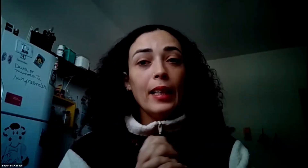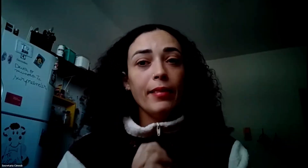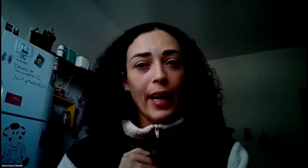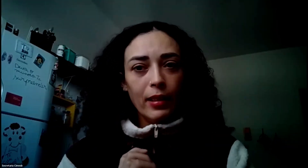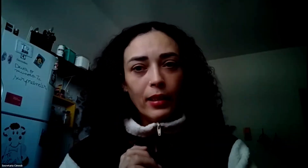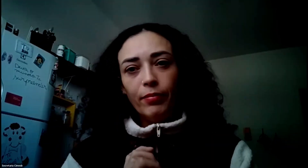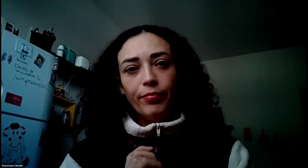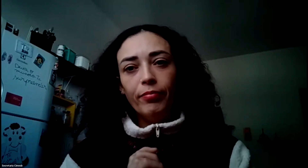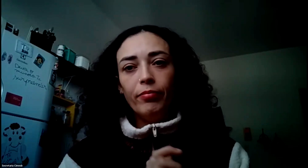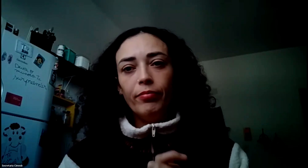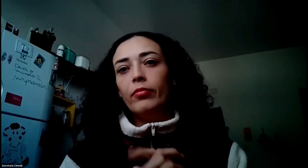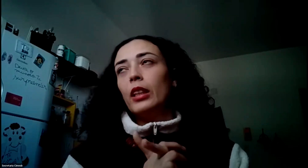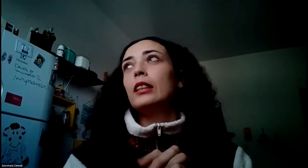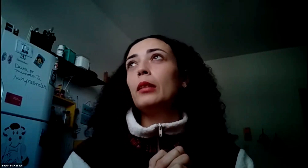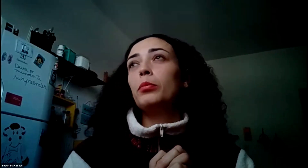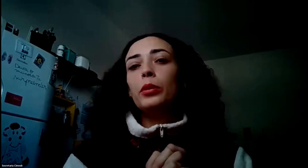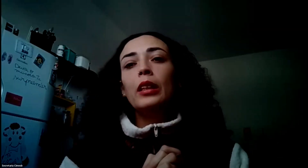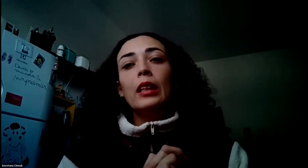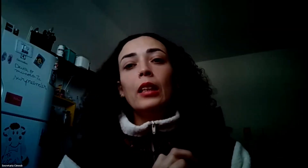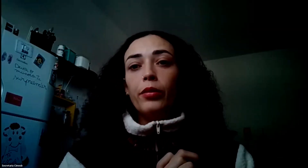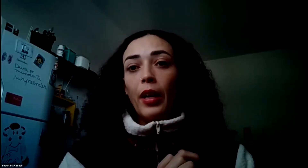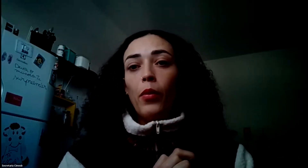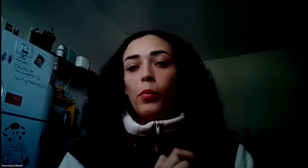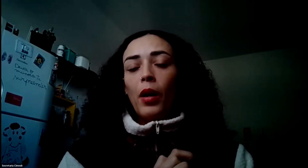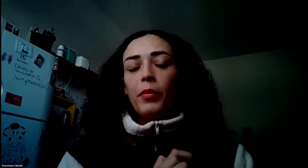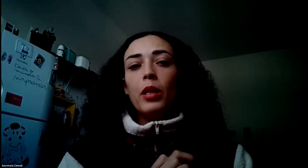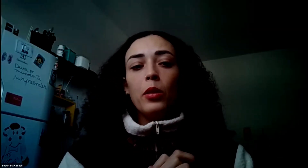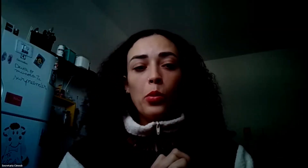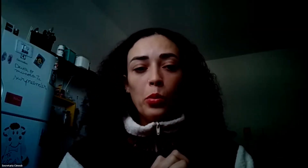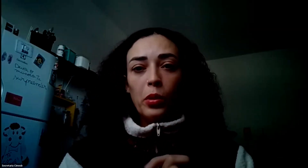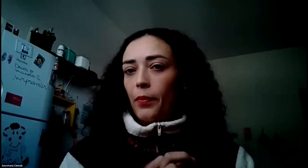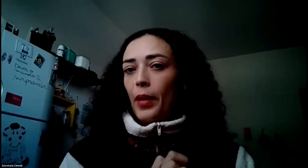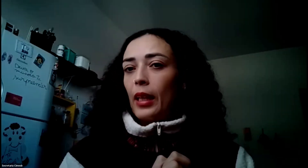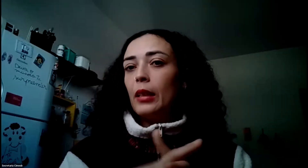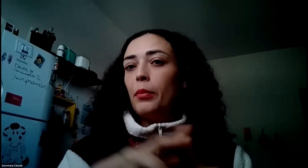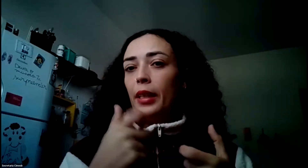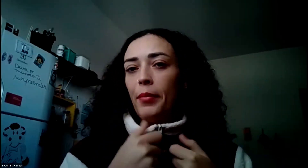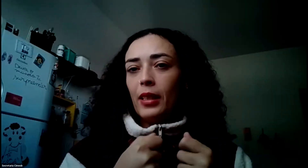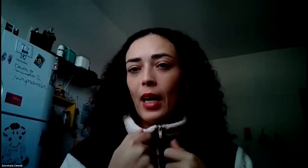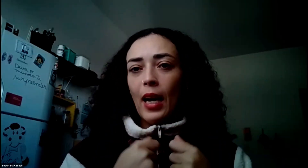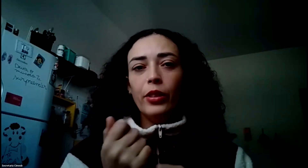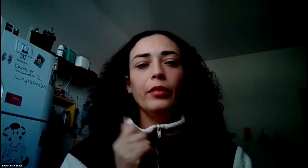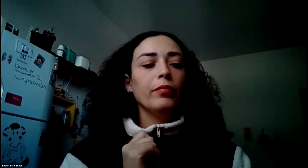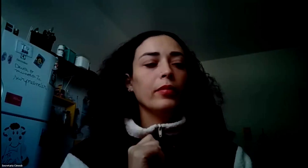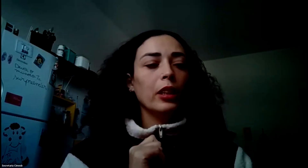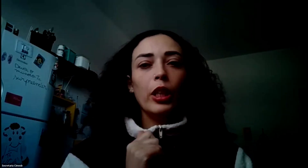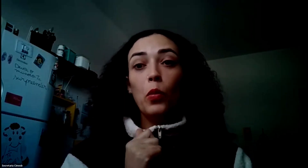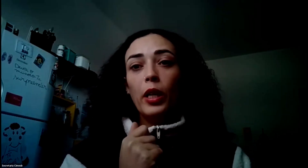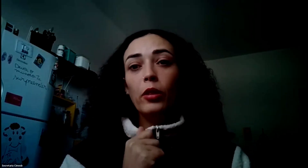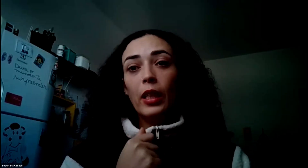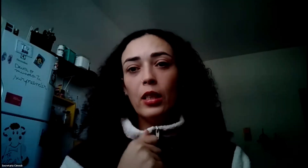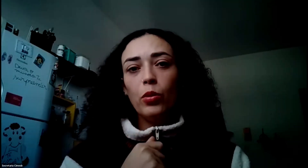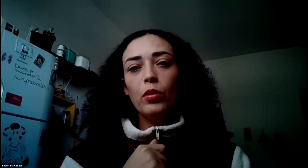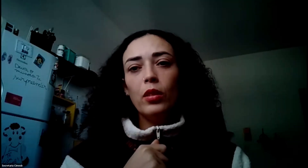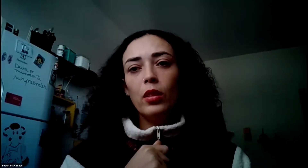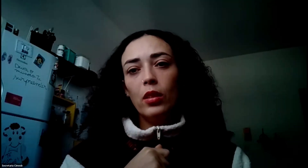sociedade. Aqui em casa, por exemplo, quando vem uma amiga minha surda, ela vem me mandar mensagem que